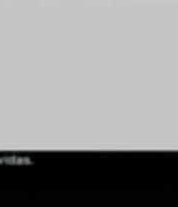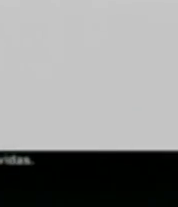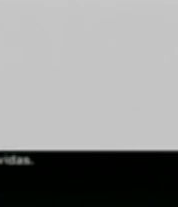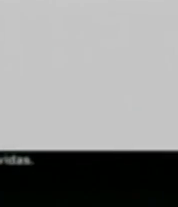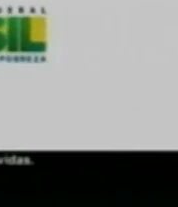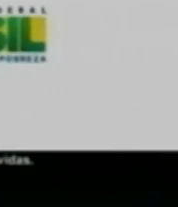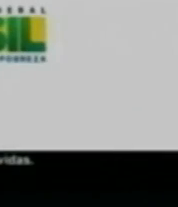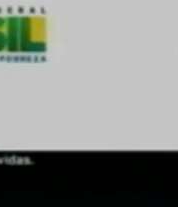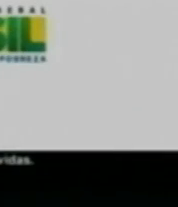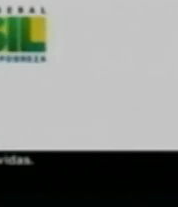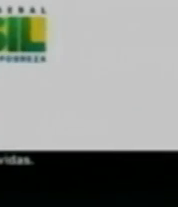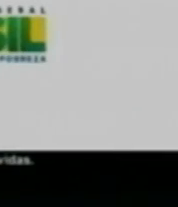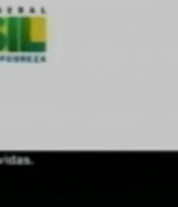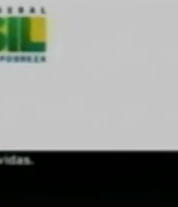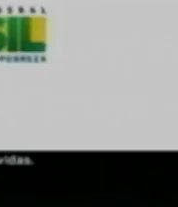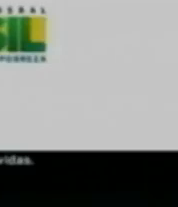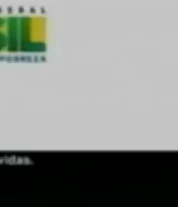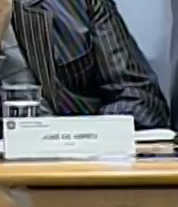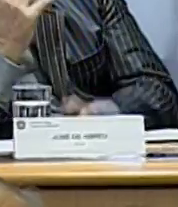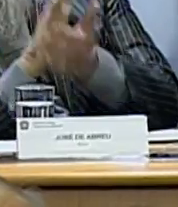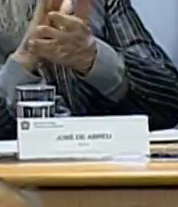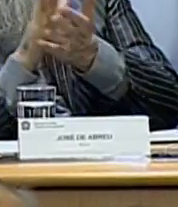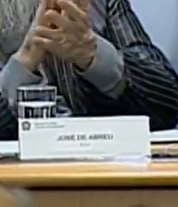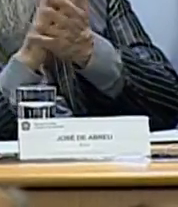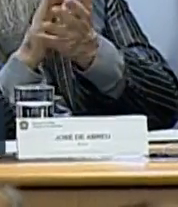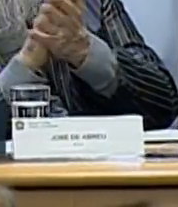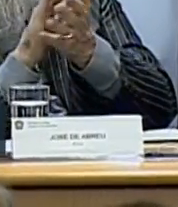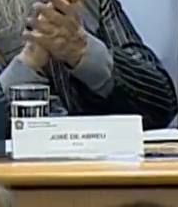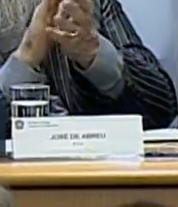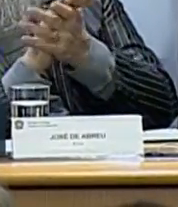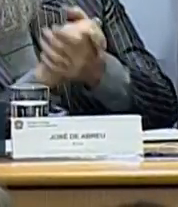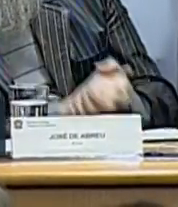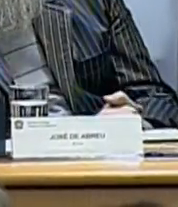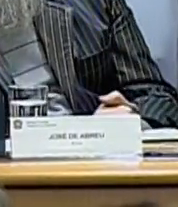um doador de órgãos, seja um doador de vidas.